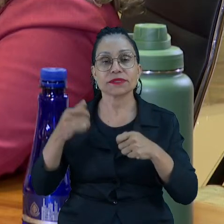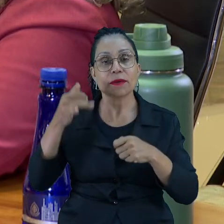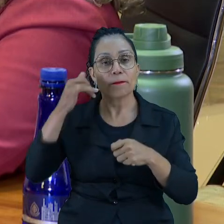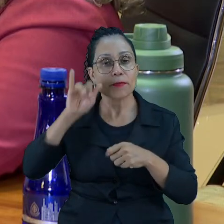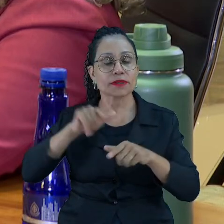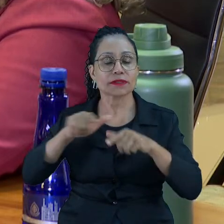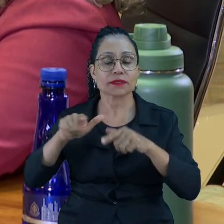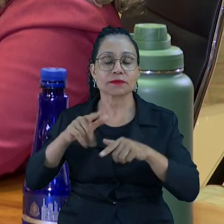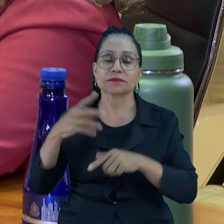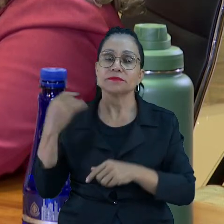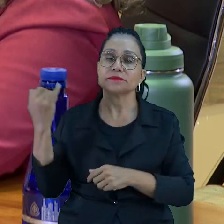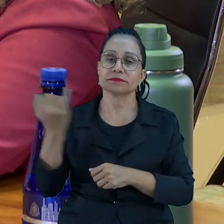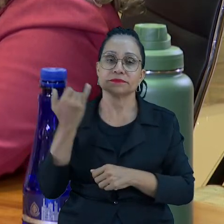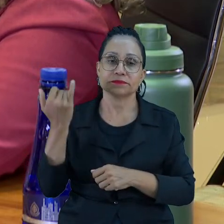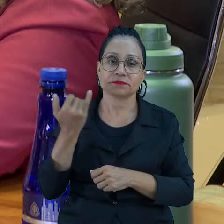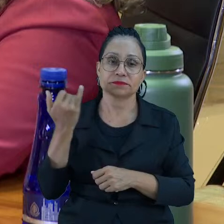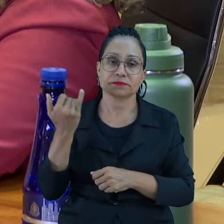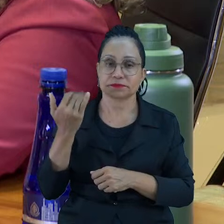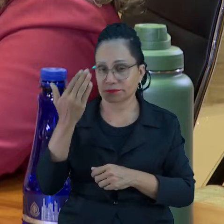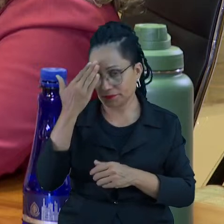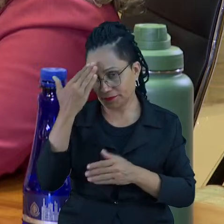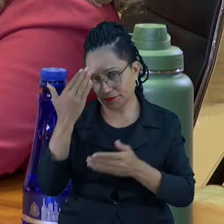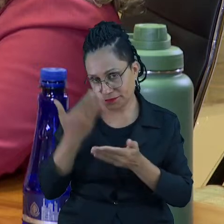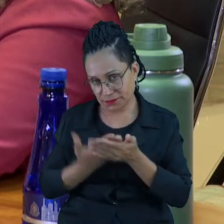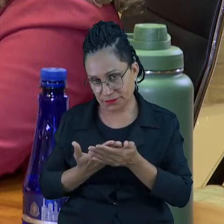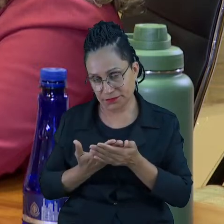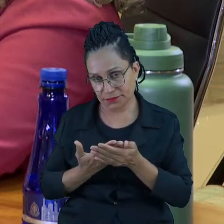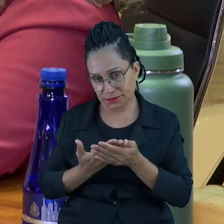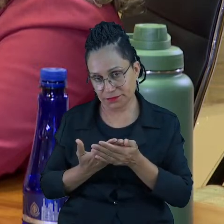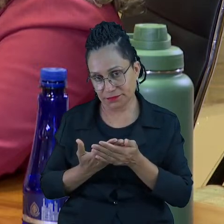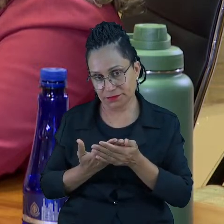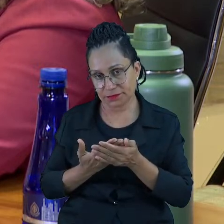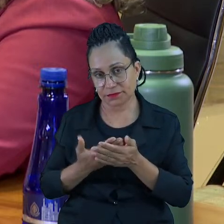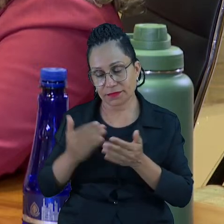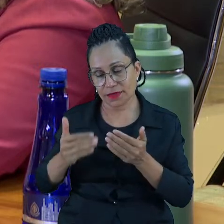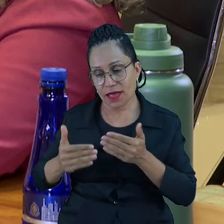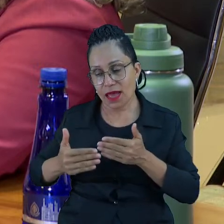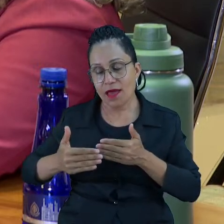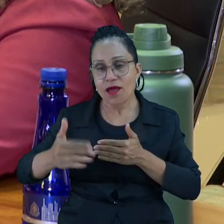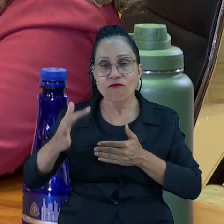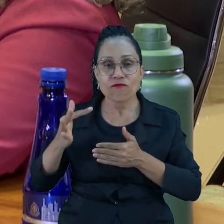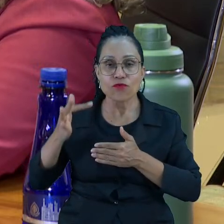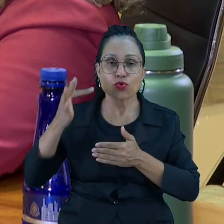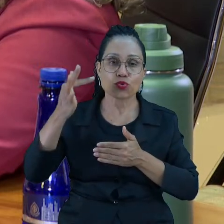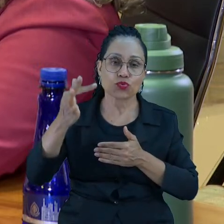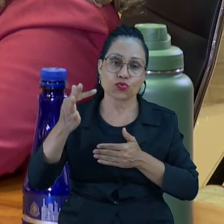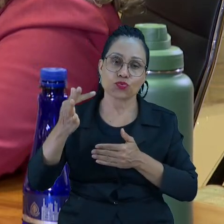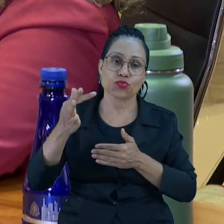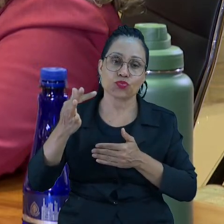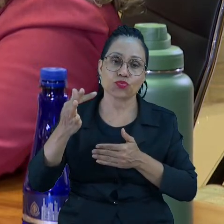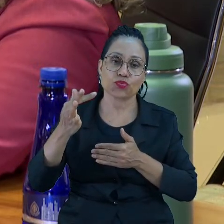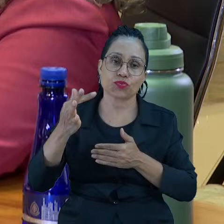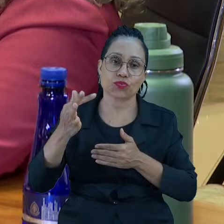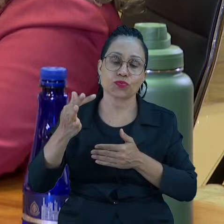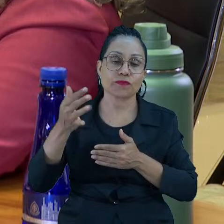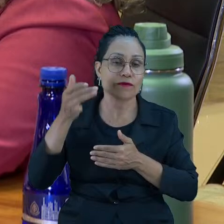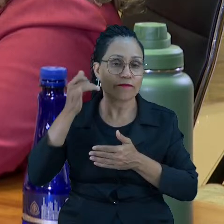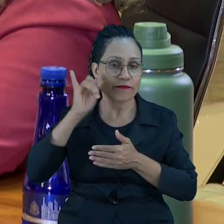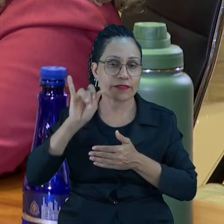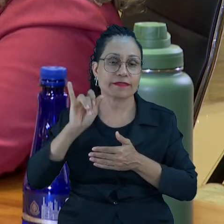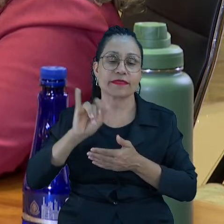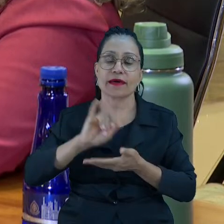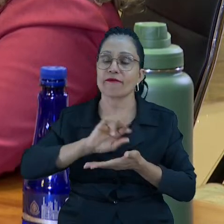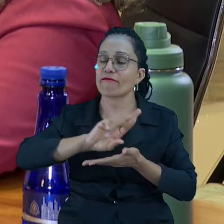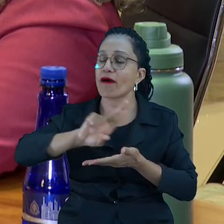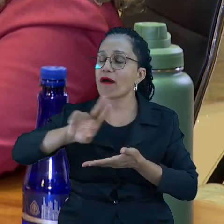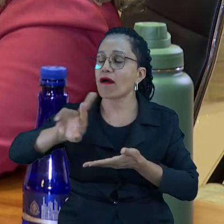é fundamental. Acredito que vai reverberar daqui para frente, a gente vai evitar muitos problemas,